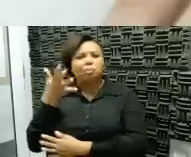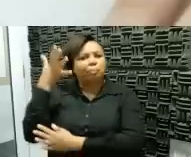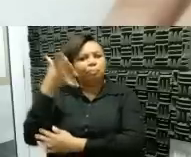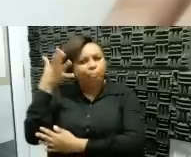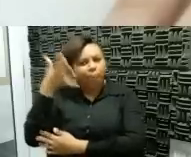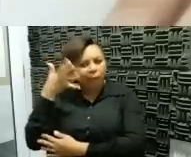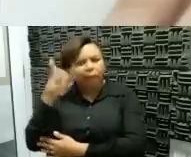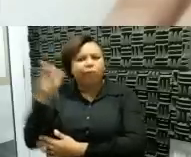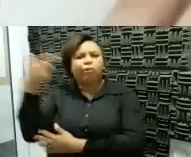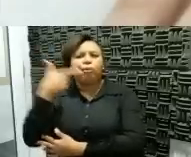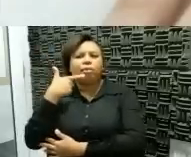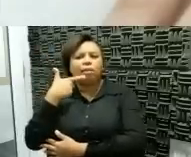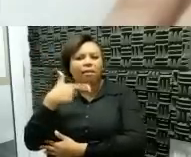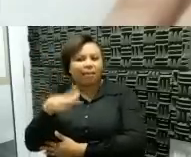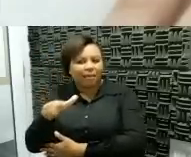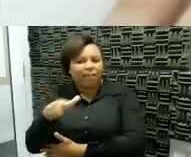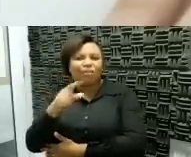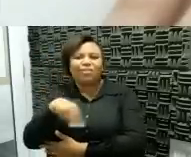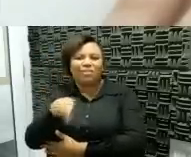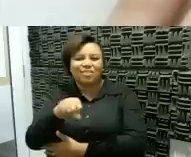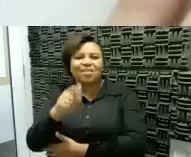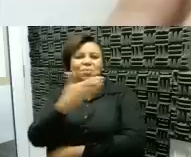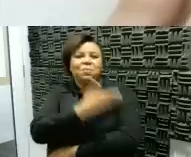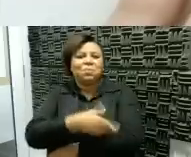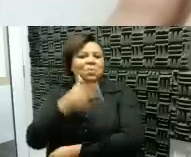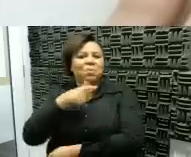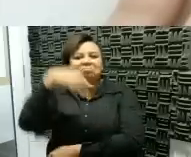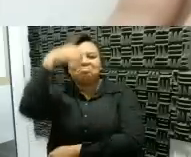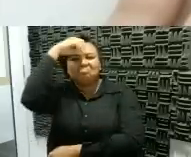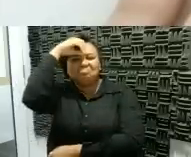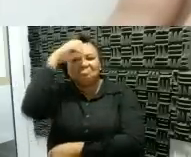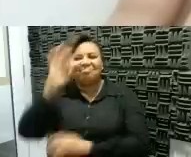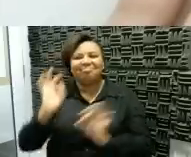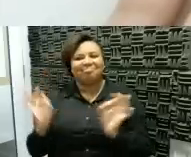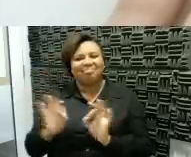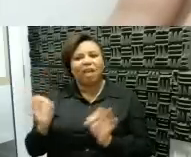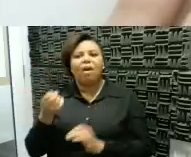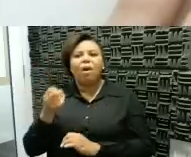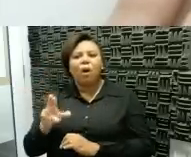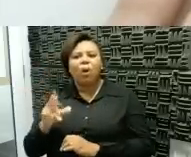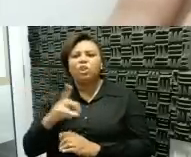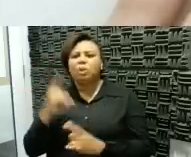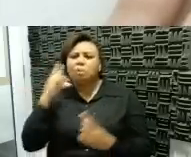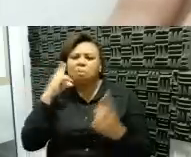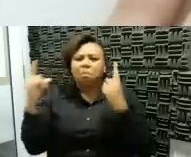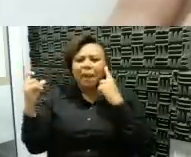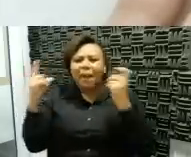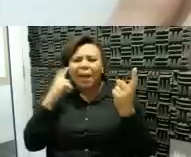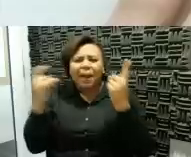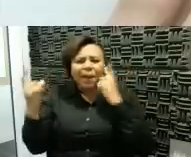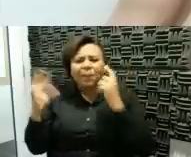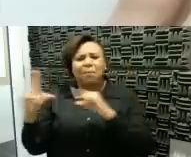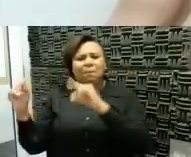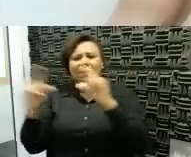né que vocês não estavam conseguindo entender nada ou então tava muito barulhento todo mundo falando ao mesmo tempo e vocês